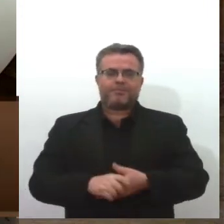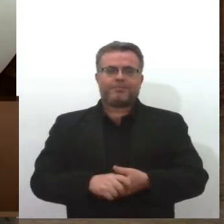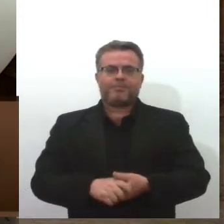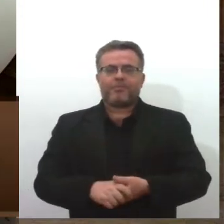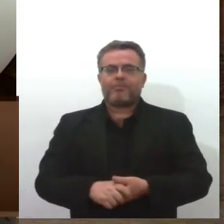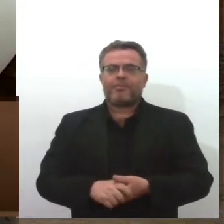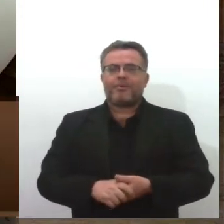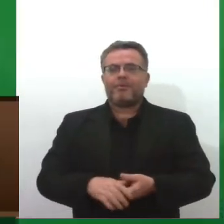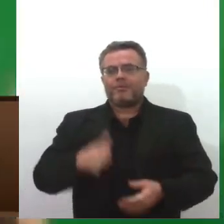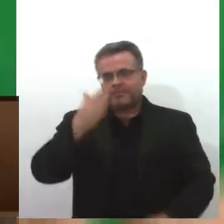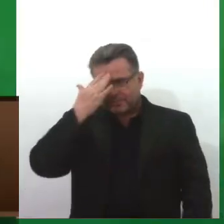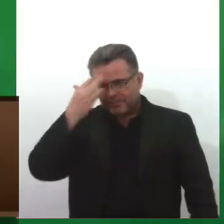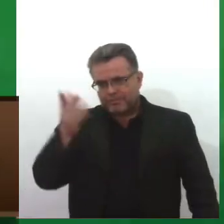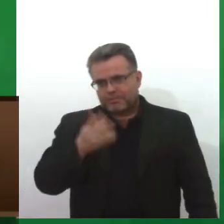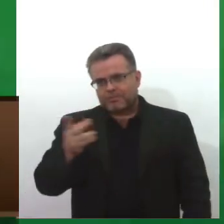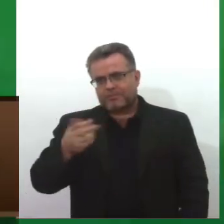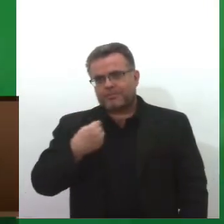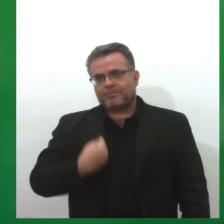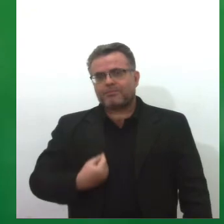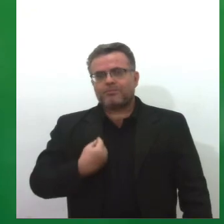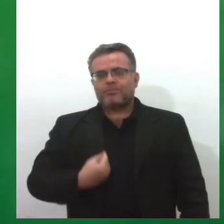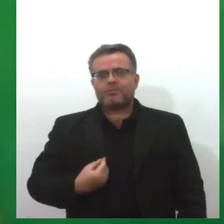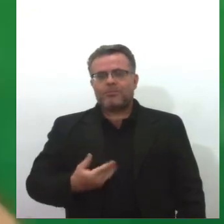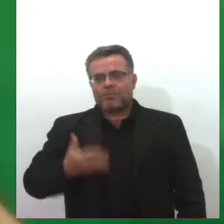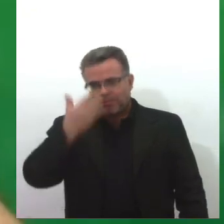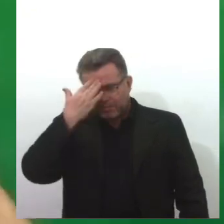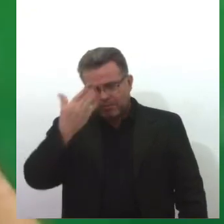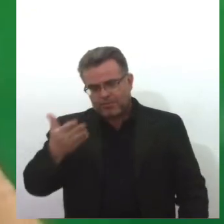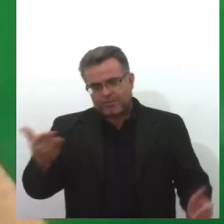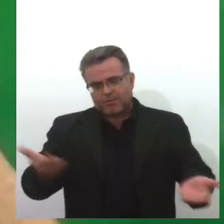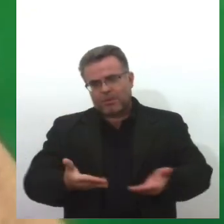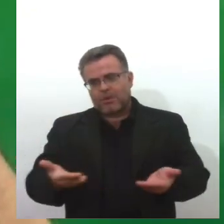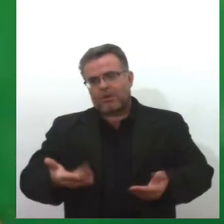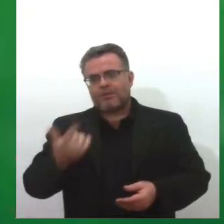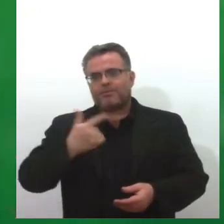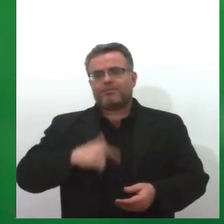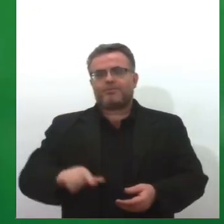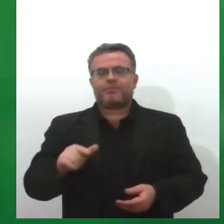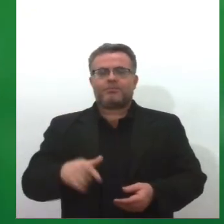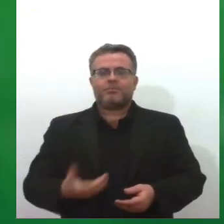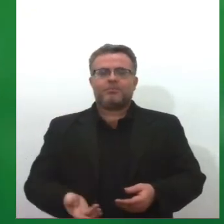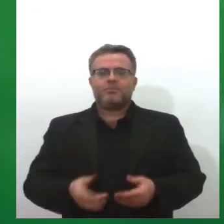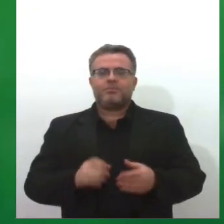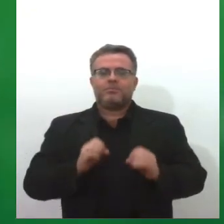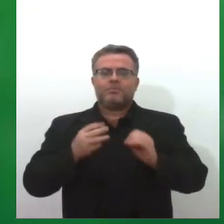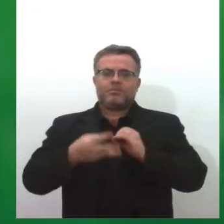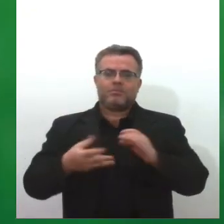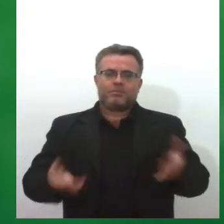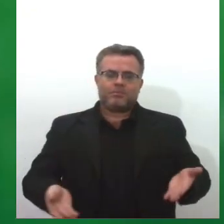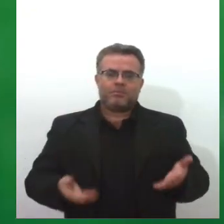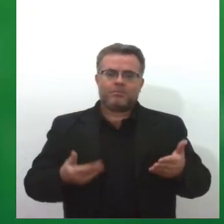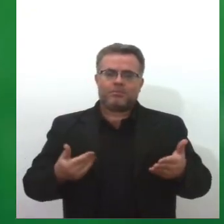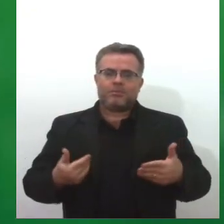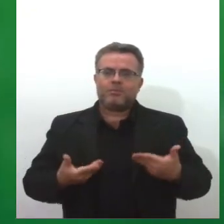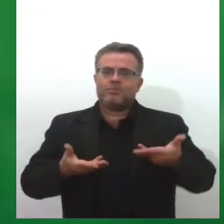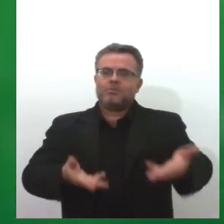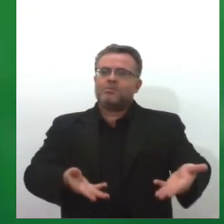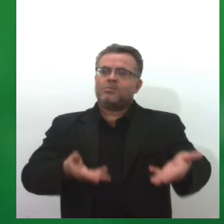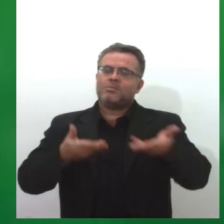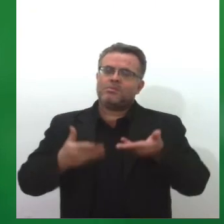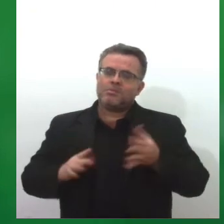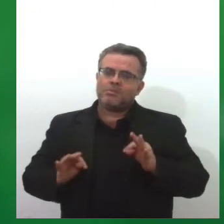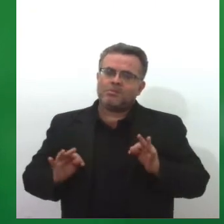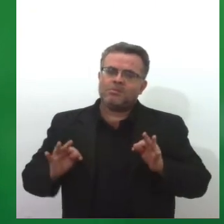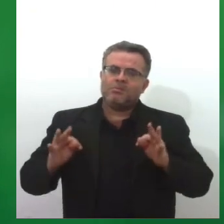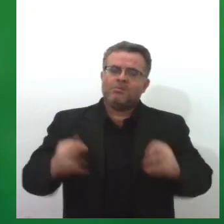Obrigado, Sara. Eu queria agradecer o espaço, mais uma vez, de vocês da LES, e fazer um convite aqui para quem ainda não teve